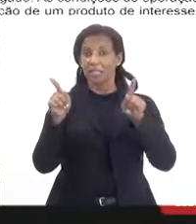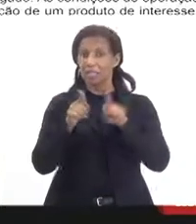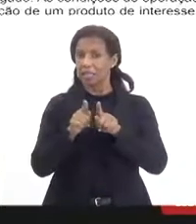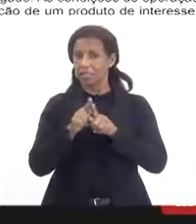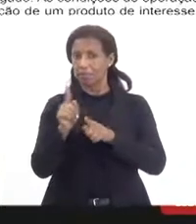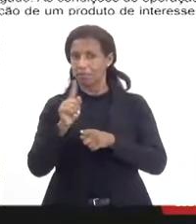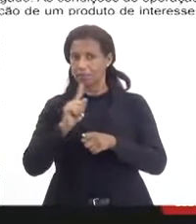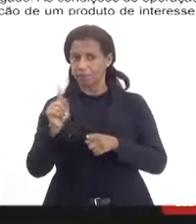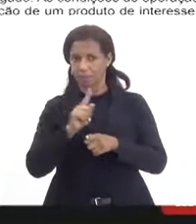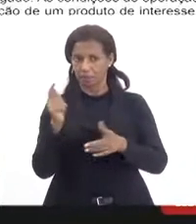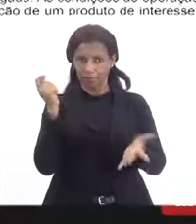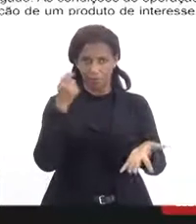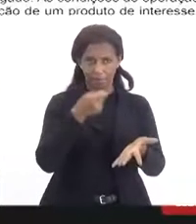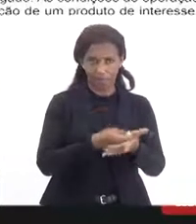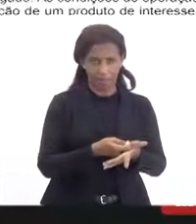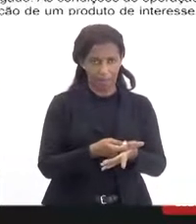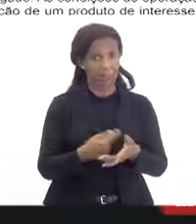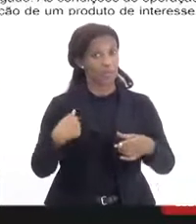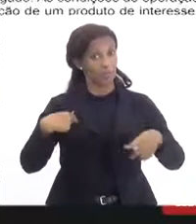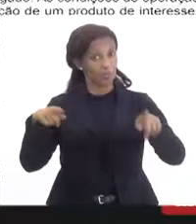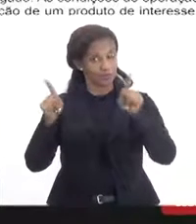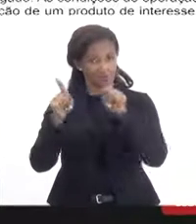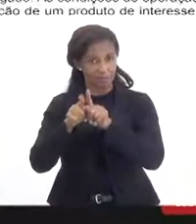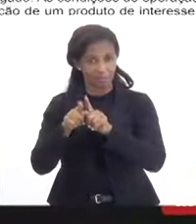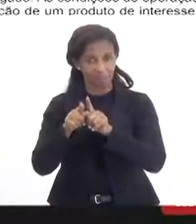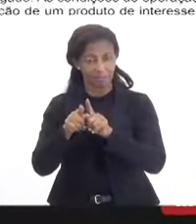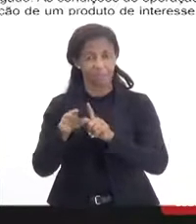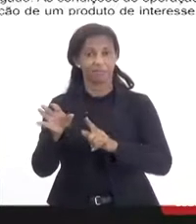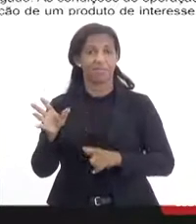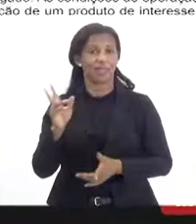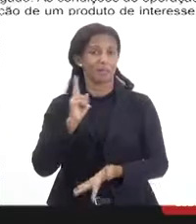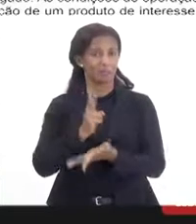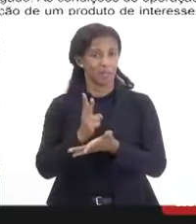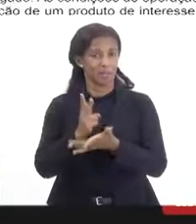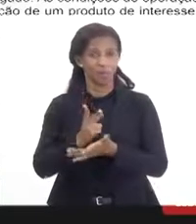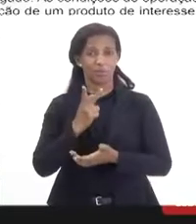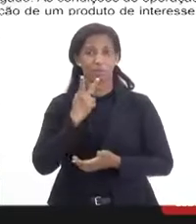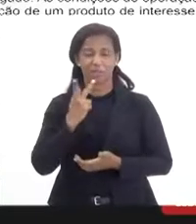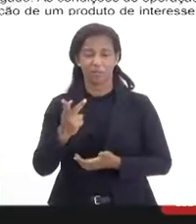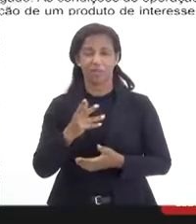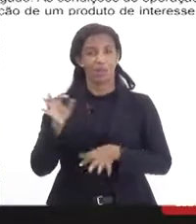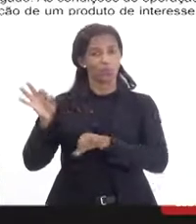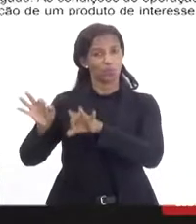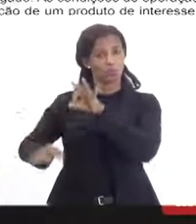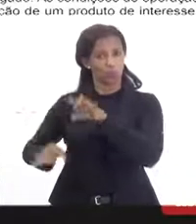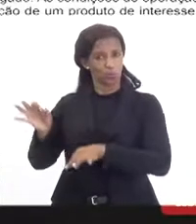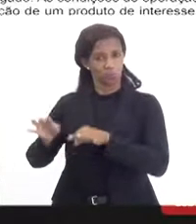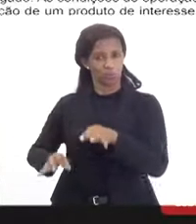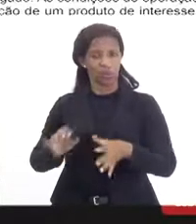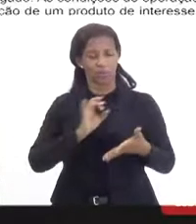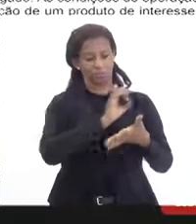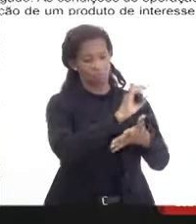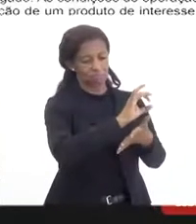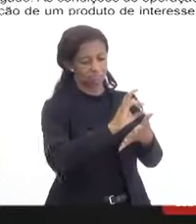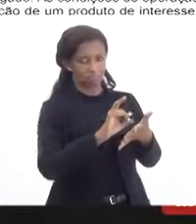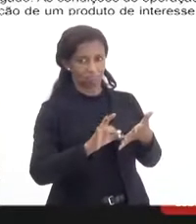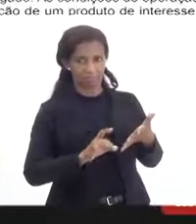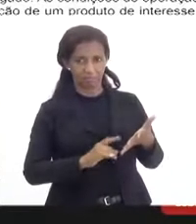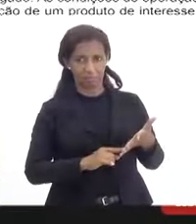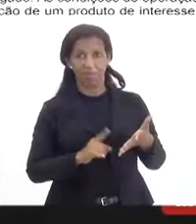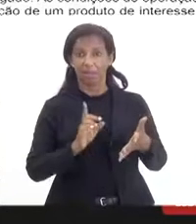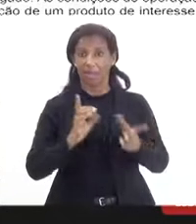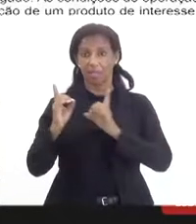estariam pagos e eu faço a mesma ressalva. Nesse caso, naquele caso, transitou em julgado, nesses casos aqui ainda estão